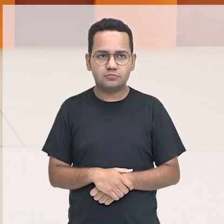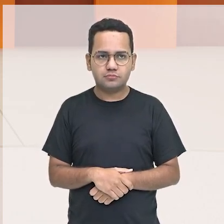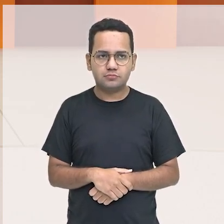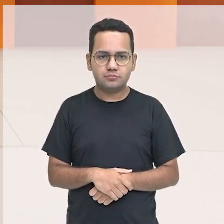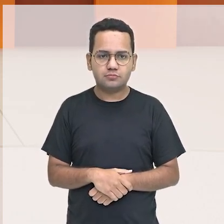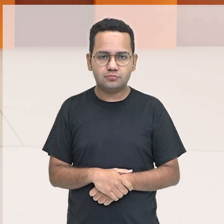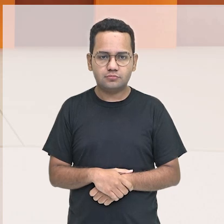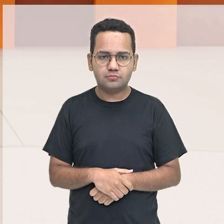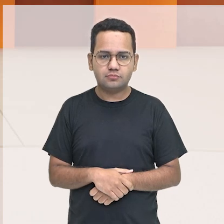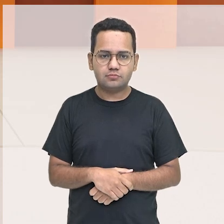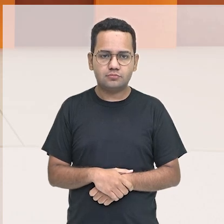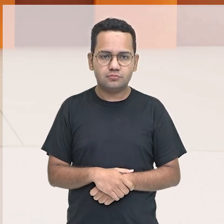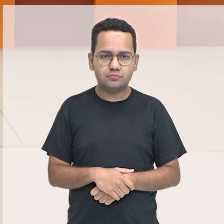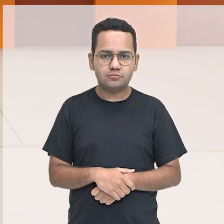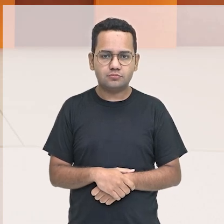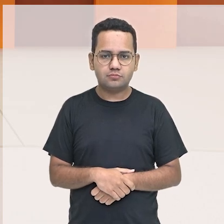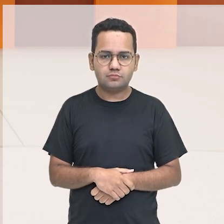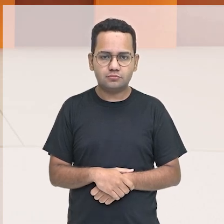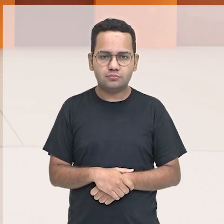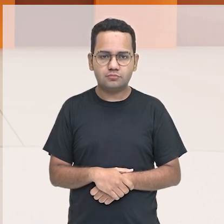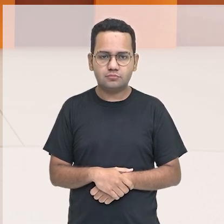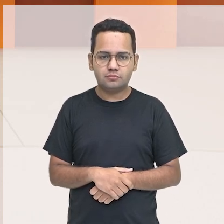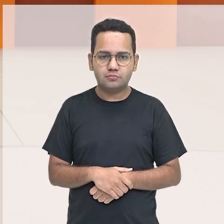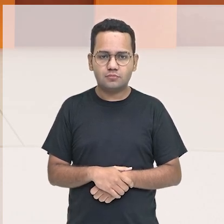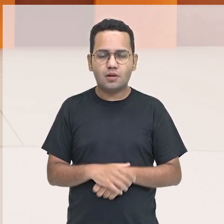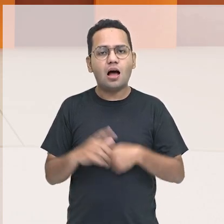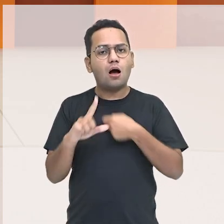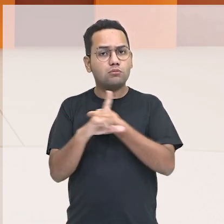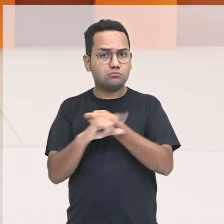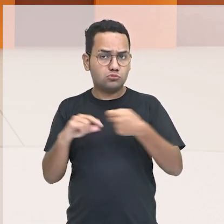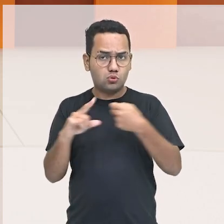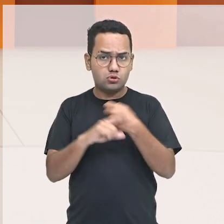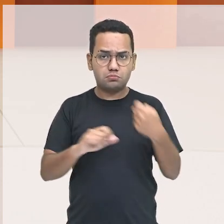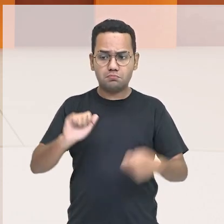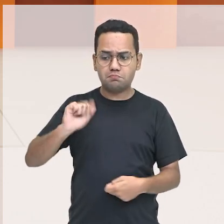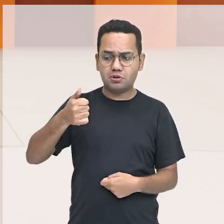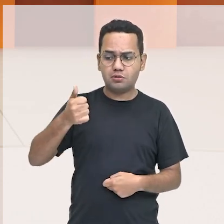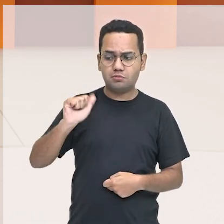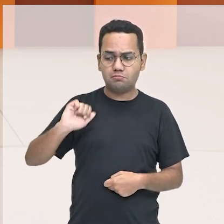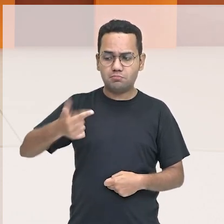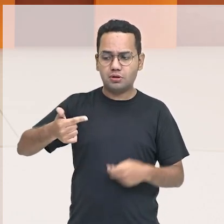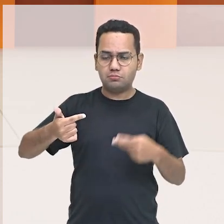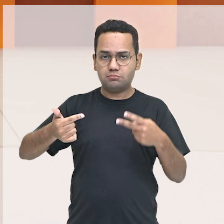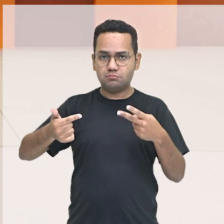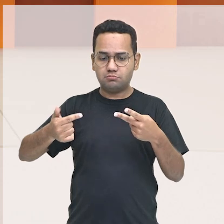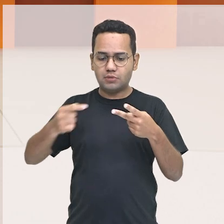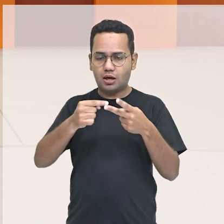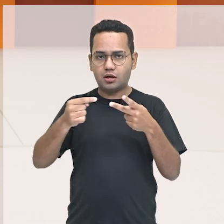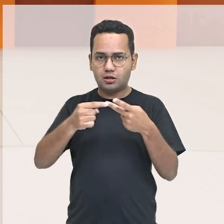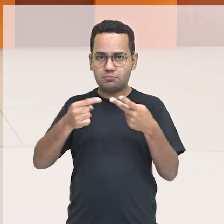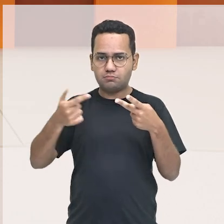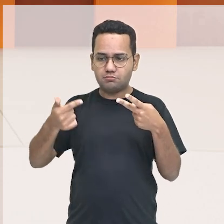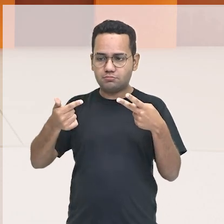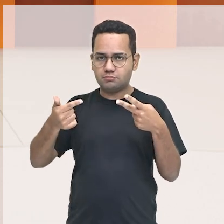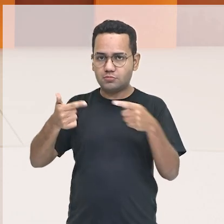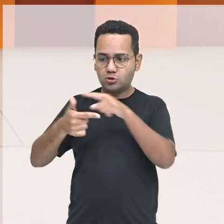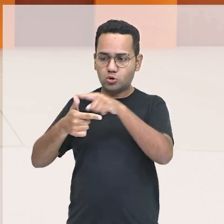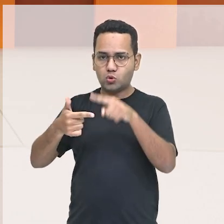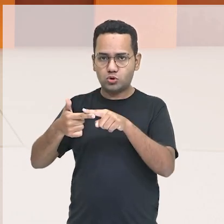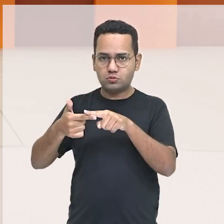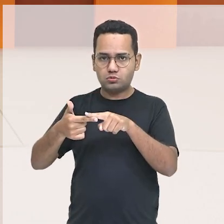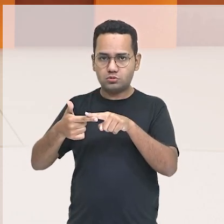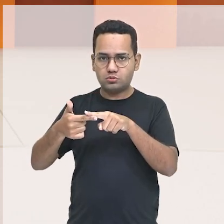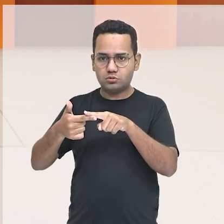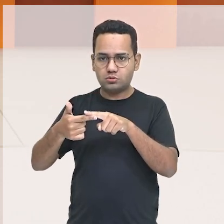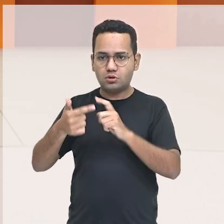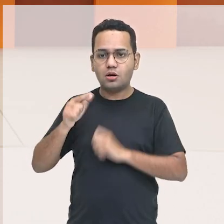Essa categoria aí, contraditória ou conflituosa, ela está aí no pensamento de Karl Marx e de Max Weber.